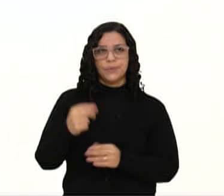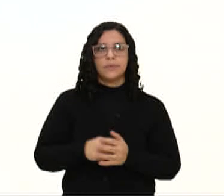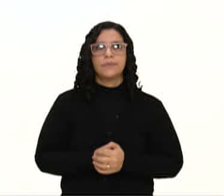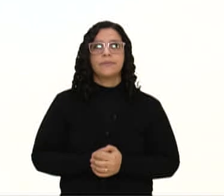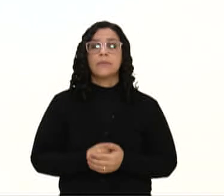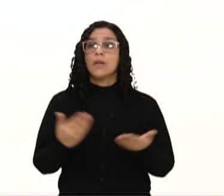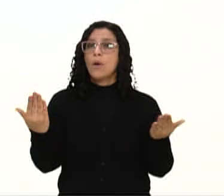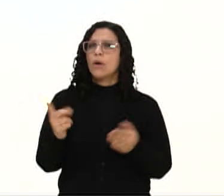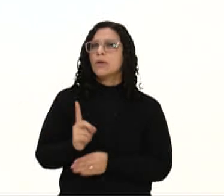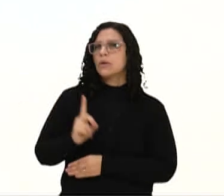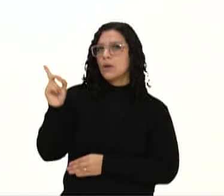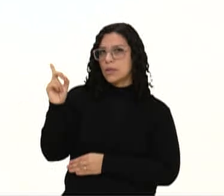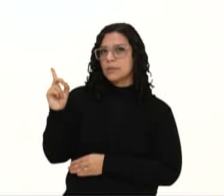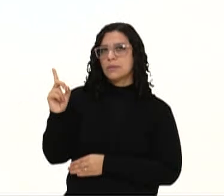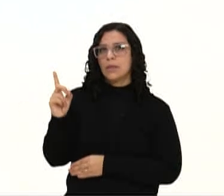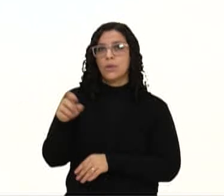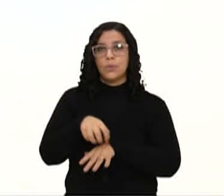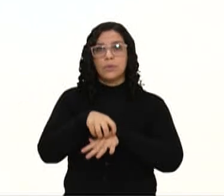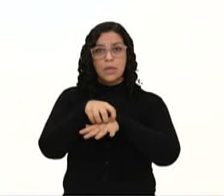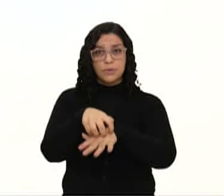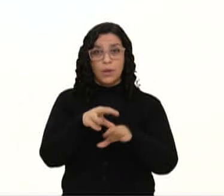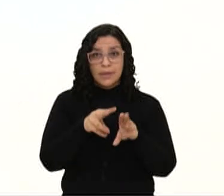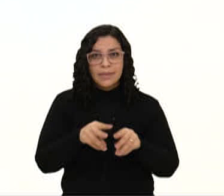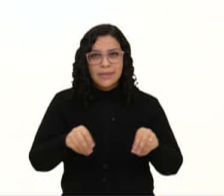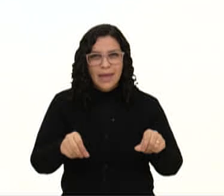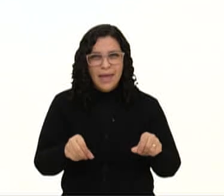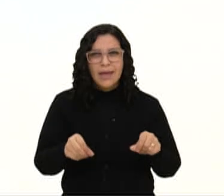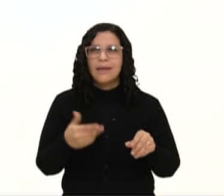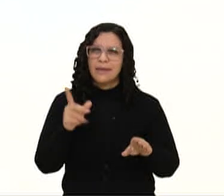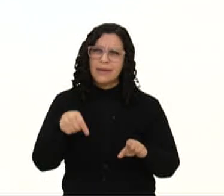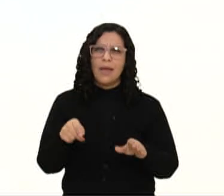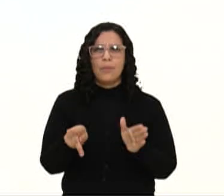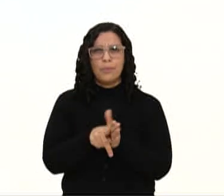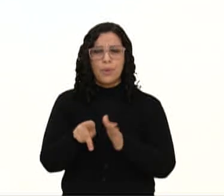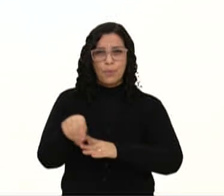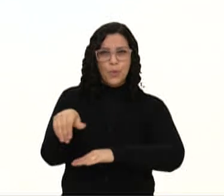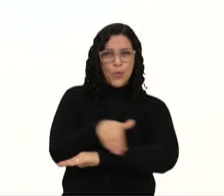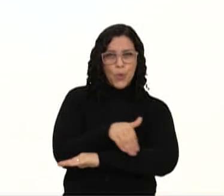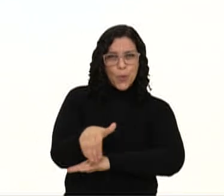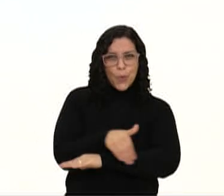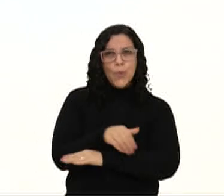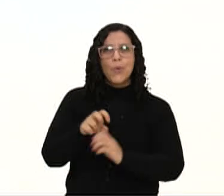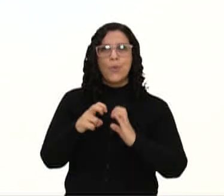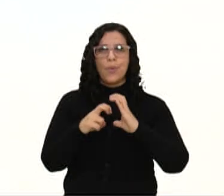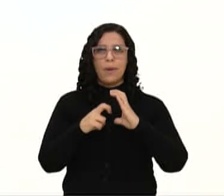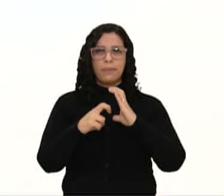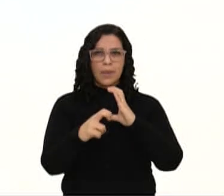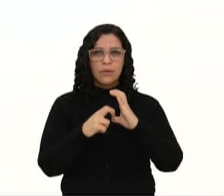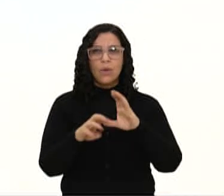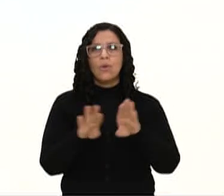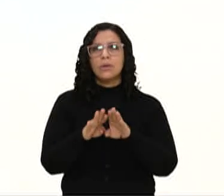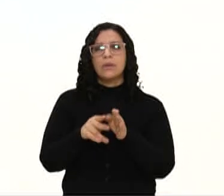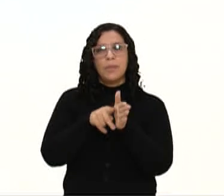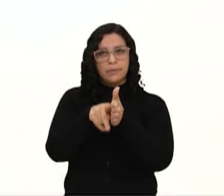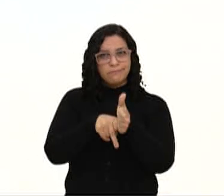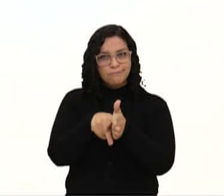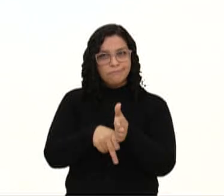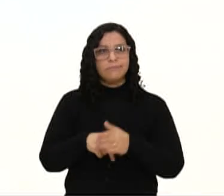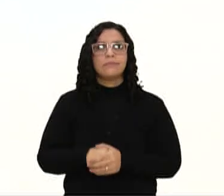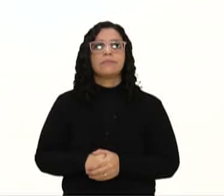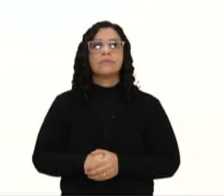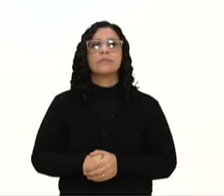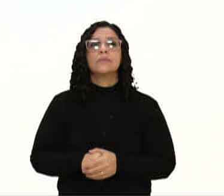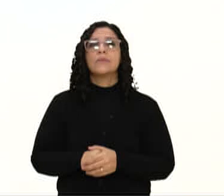nesta ordem. Então nós vamos ter ali o terrestre, que engloba ali rodoviário, metroviário e ferroviário,